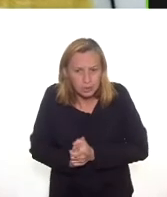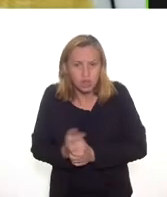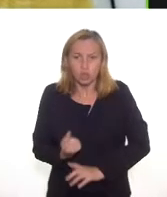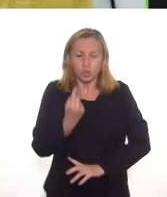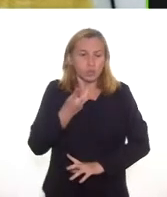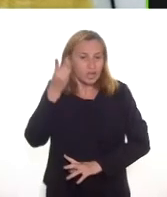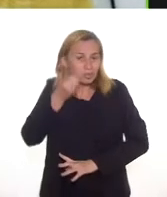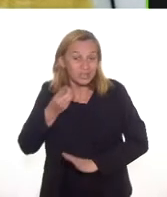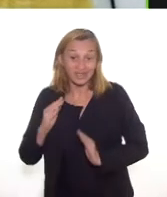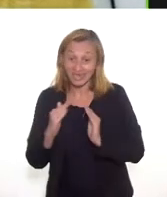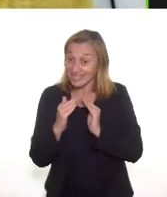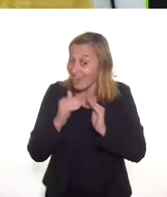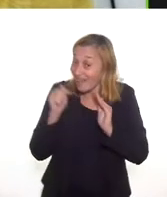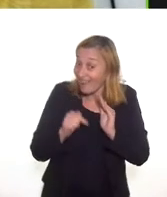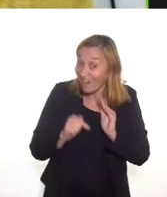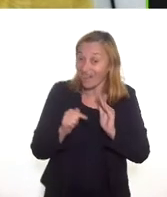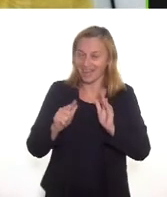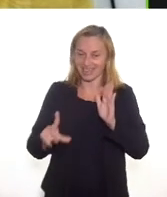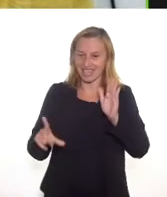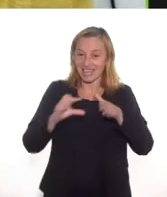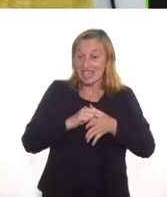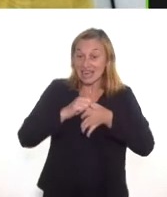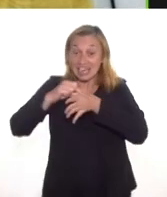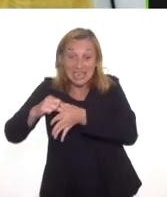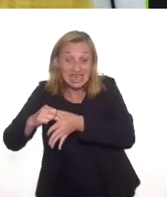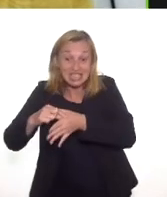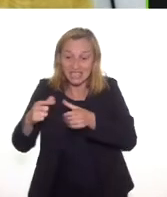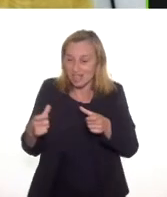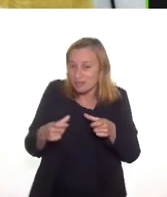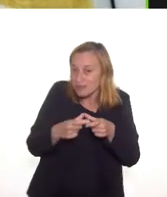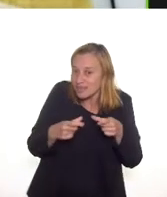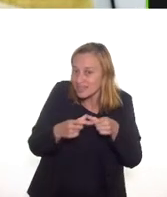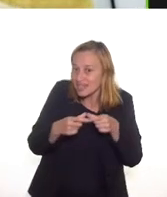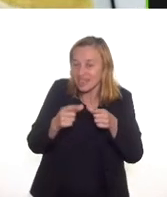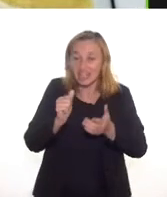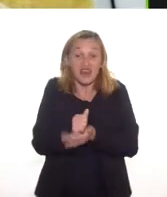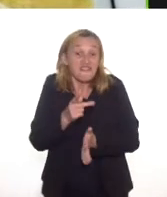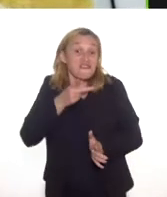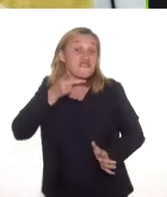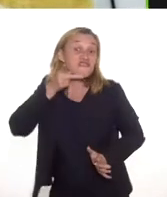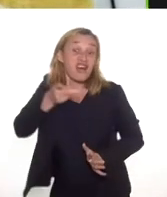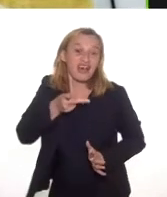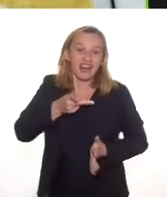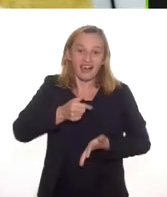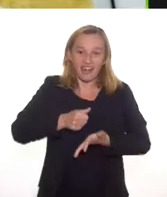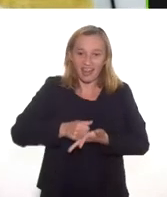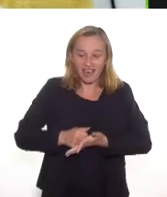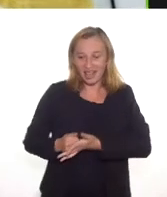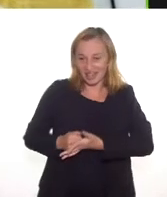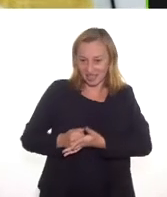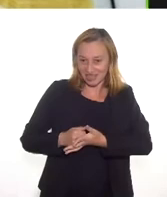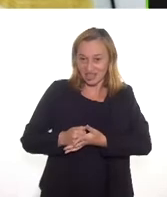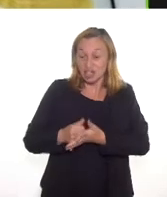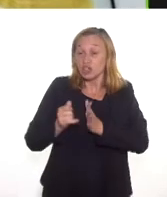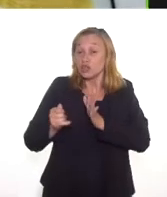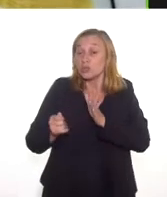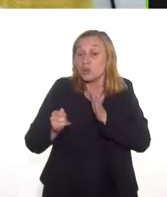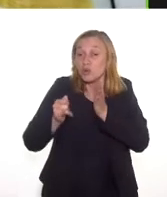na casa, líder da minoria, dizer sobre